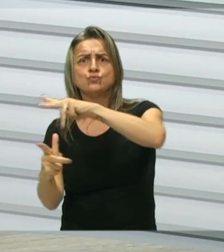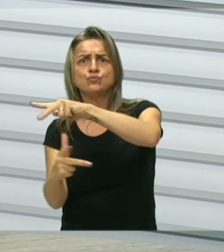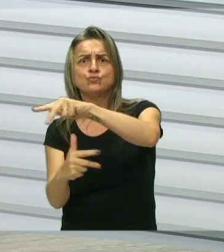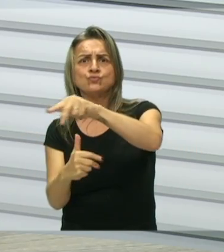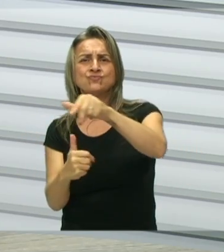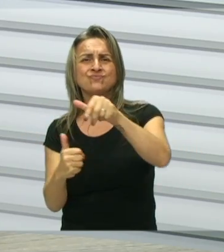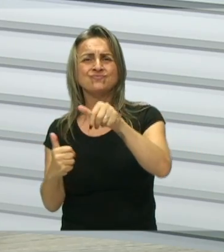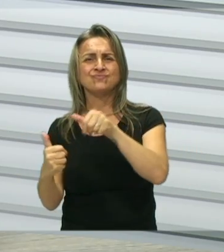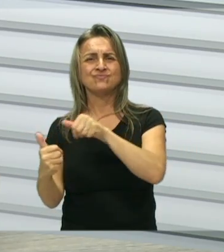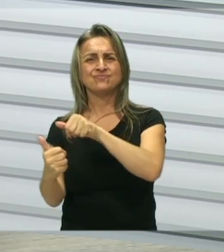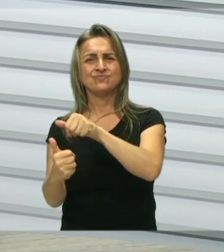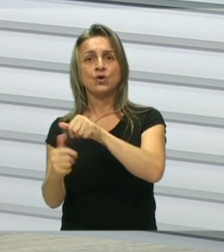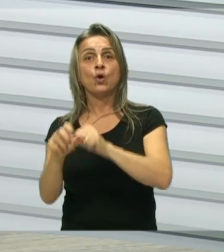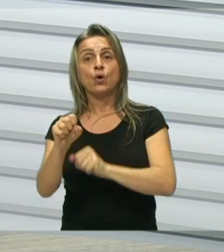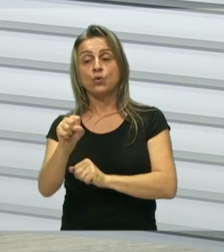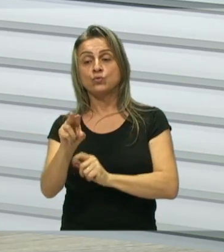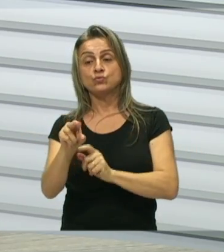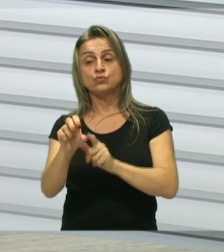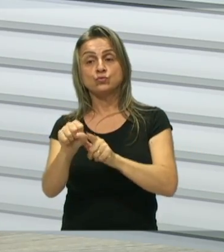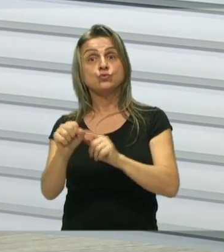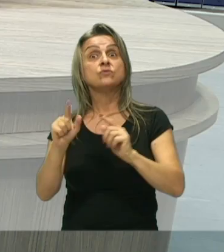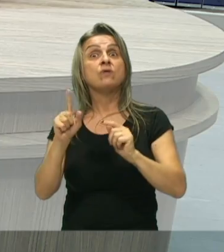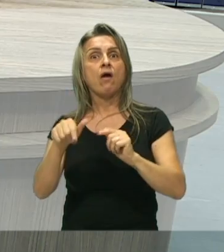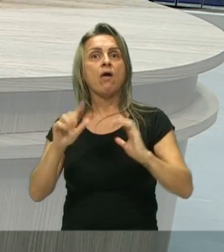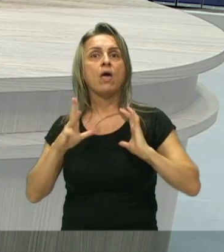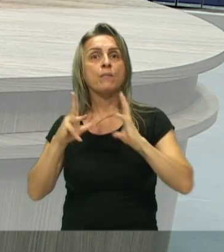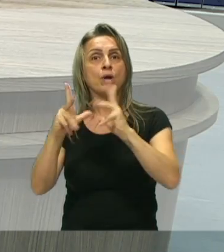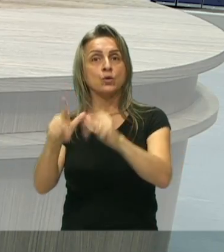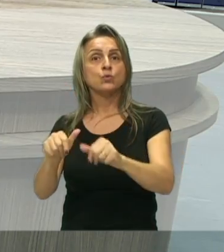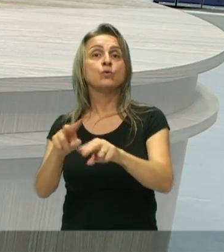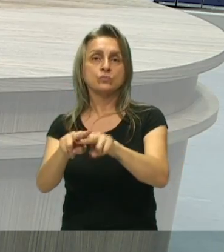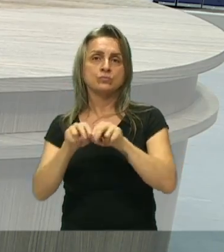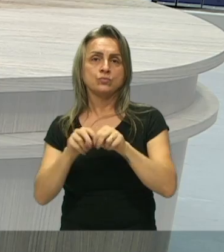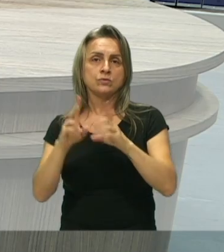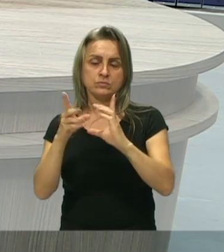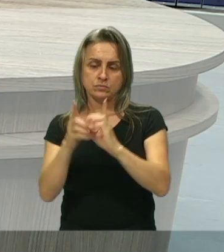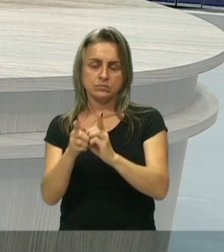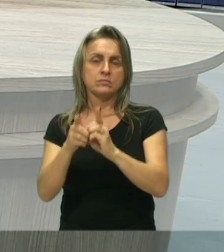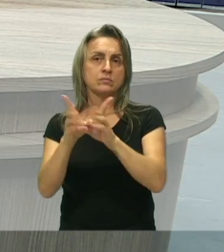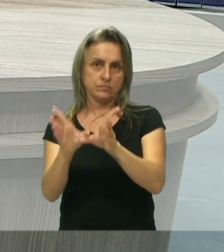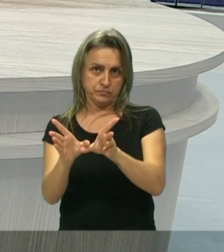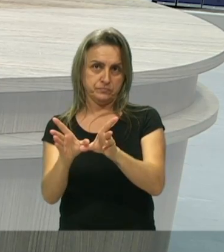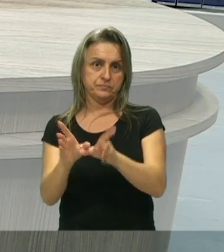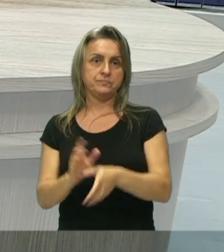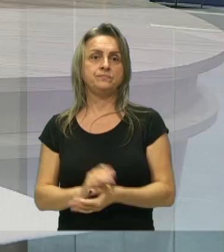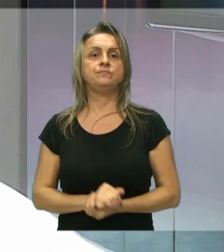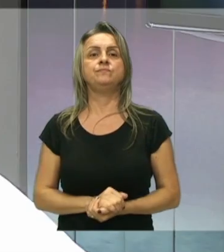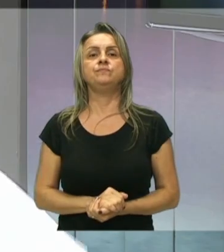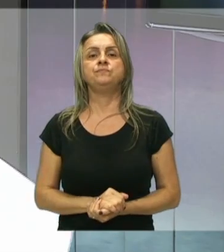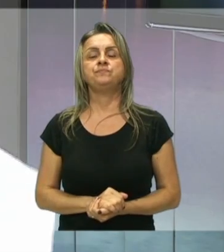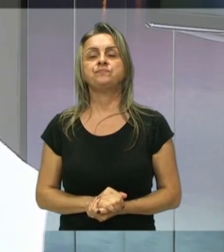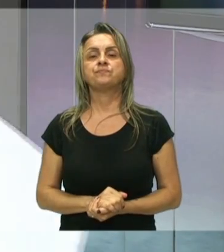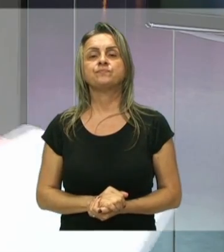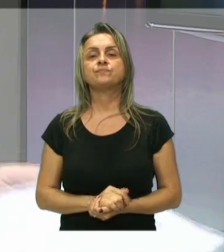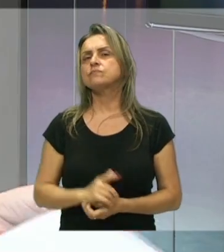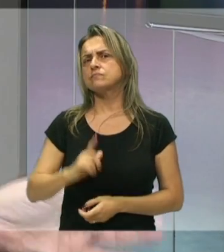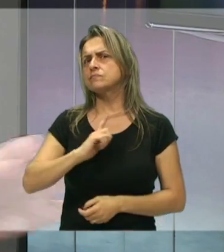democracia, que é o SUS. Então, são muitas temáticas,